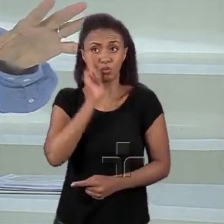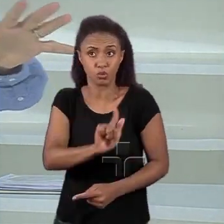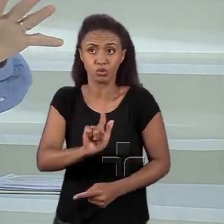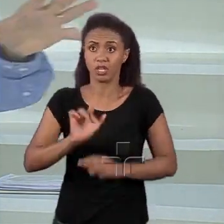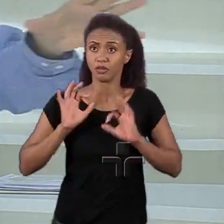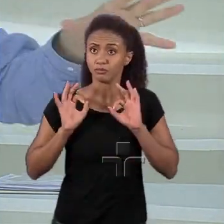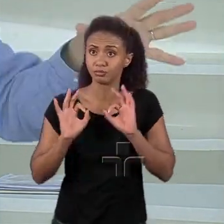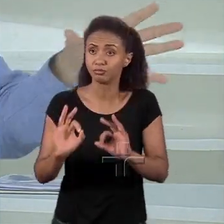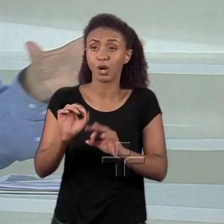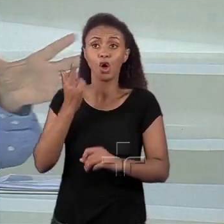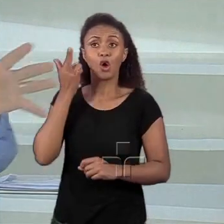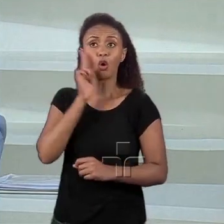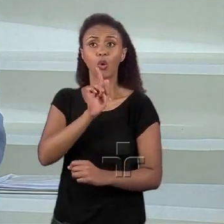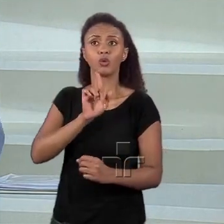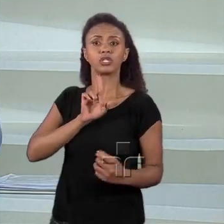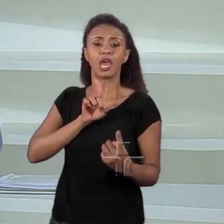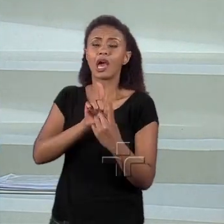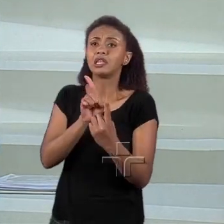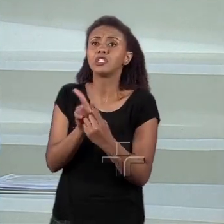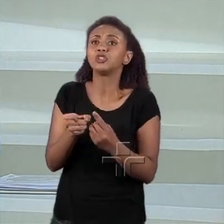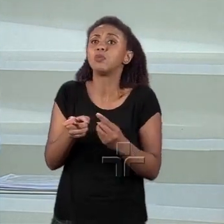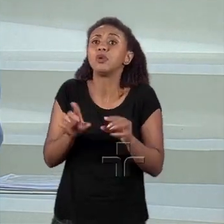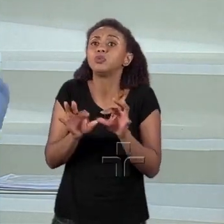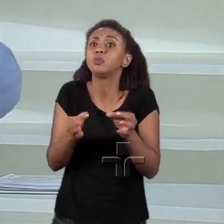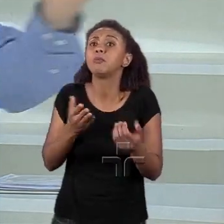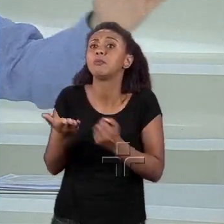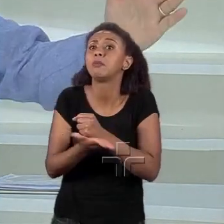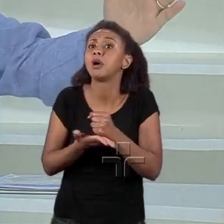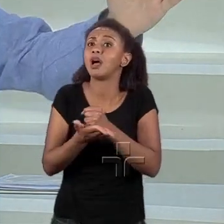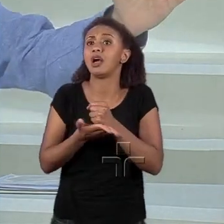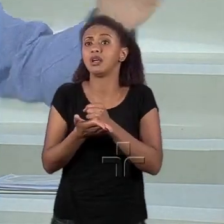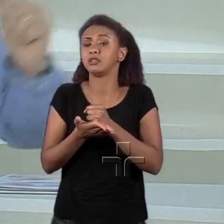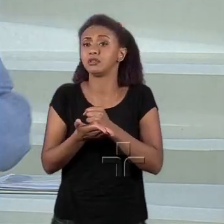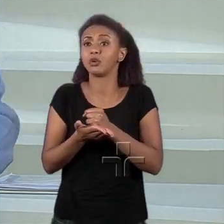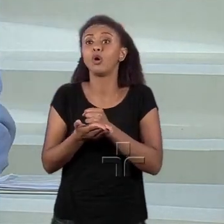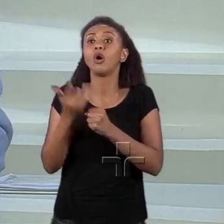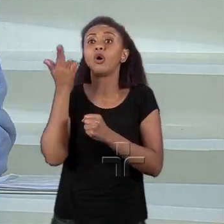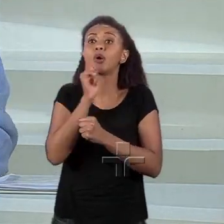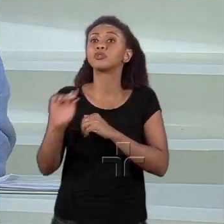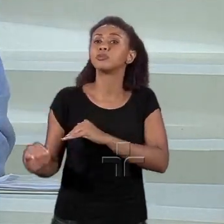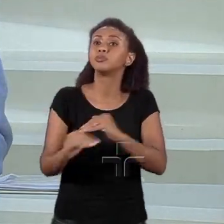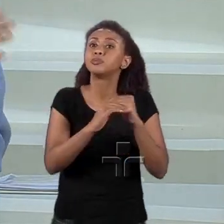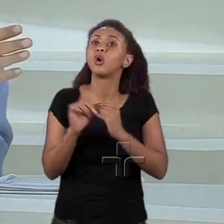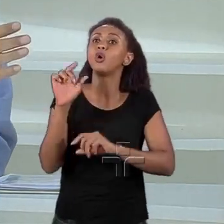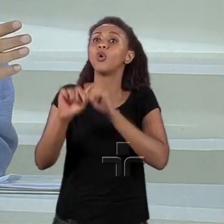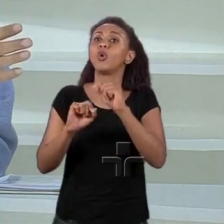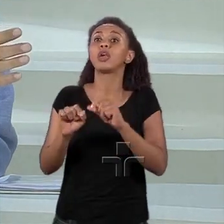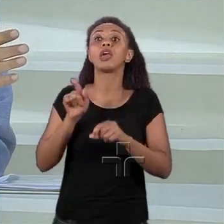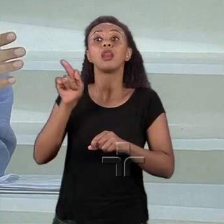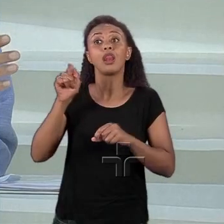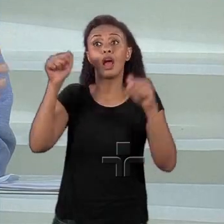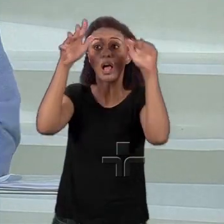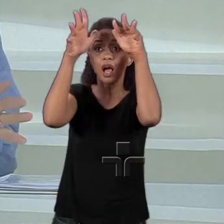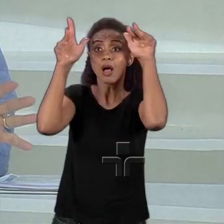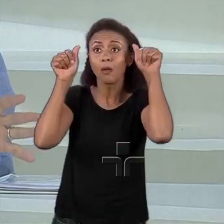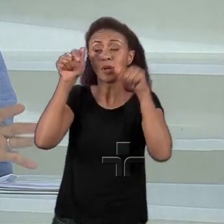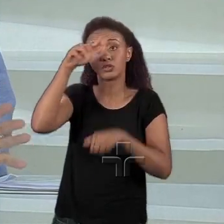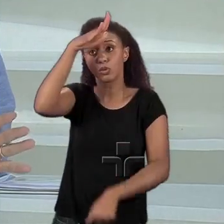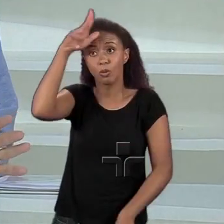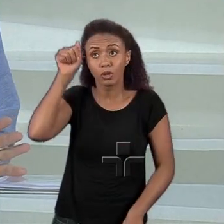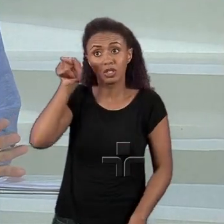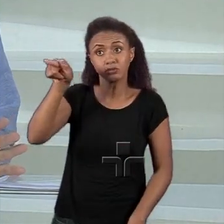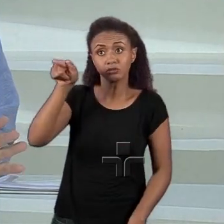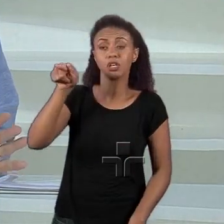e auxiliar a atenção básica e, com isso, você homogeneizar a atenção do Amazonas até o Rio Grande do Sul. Essa